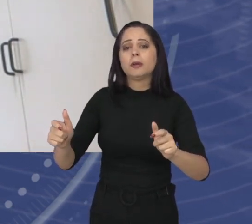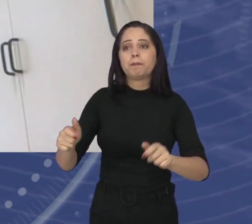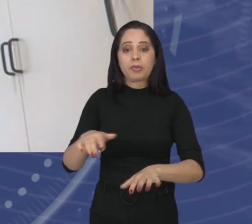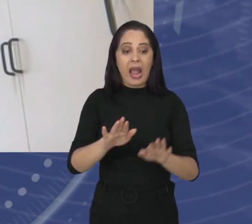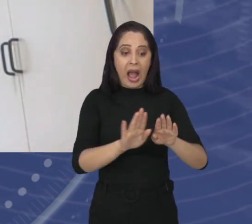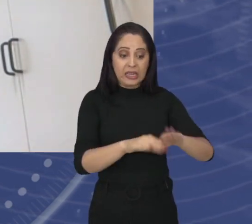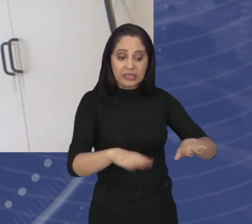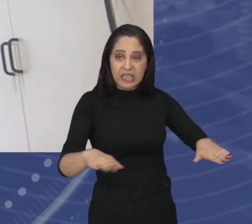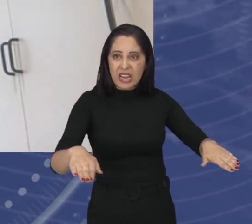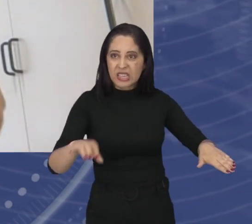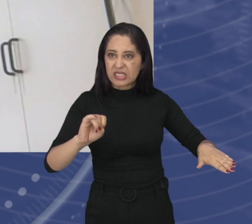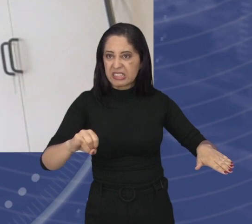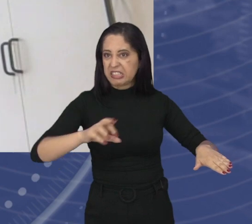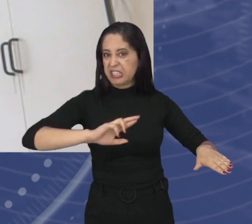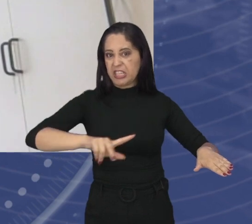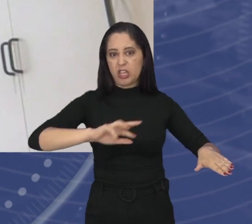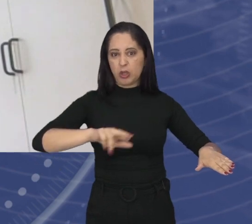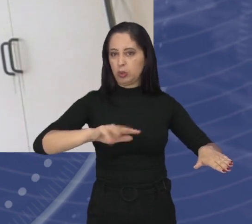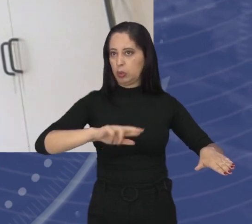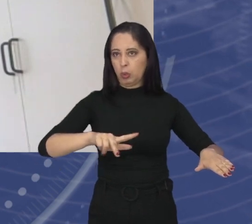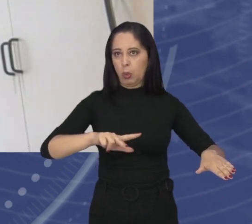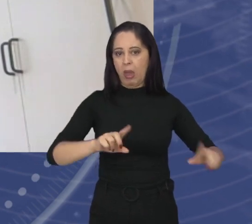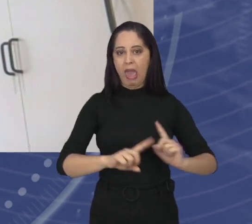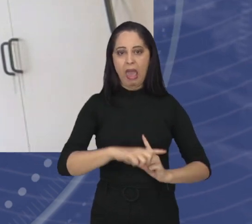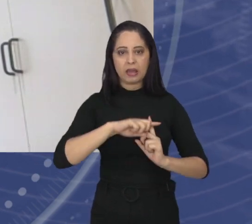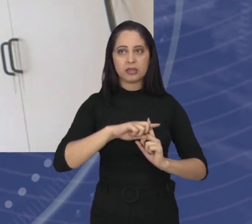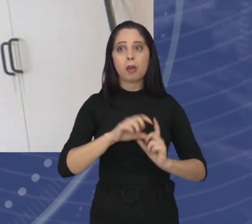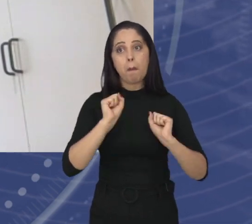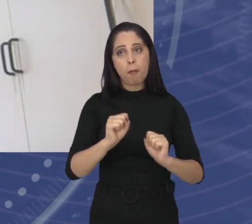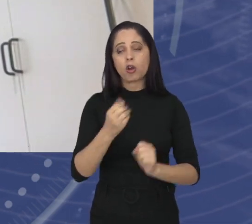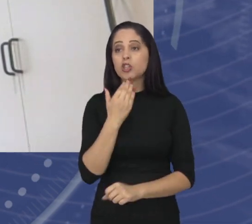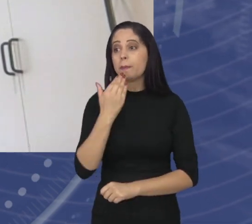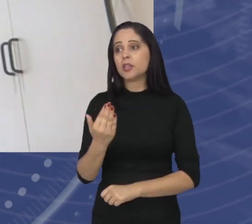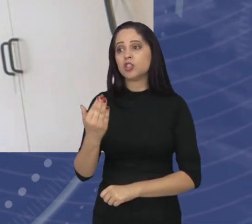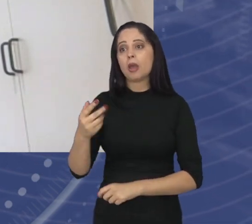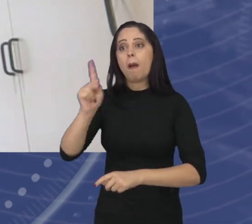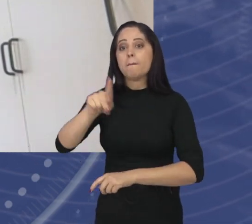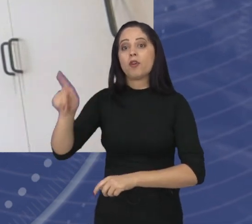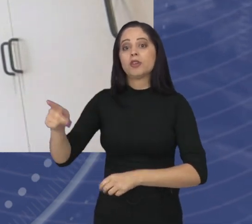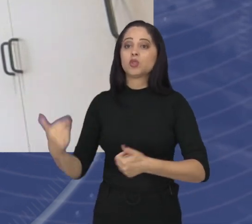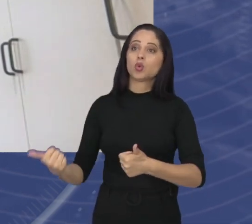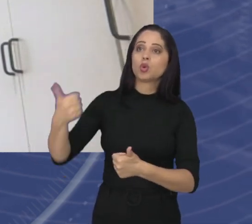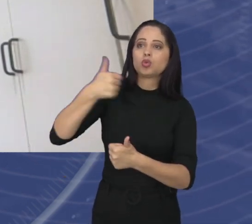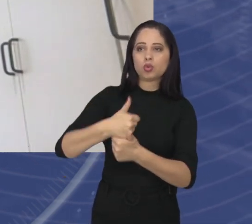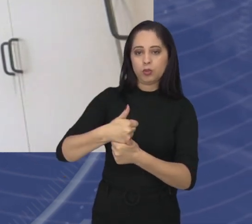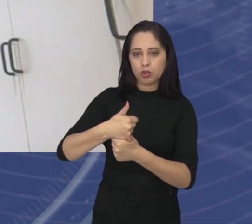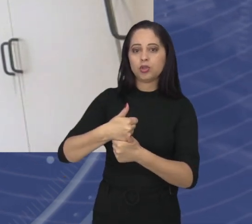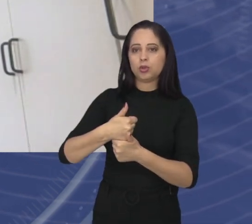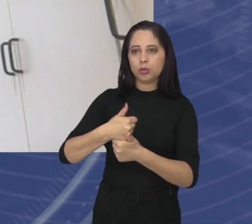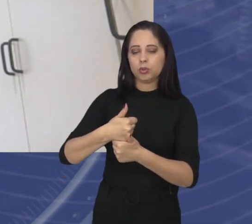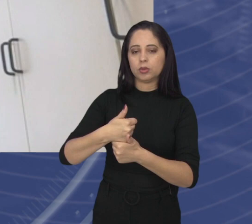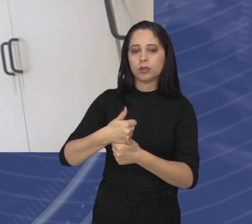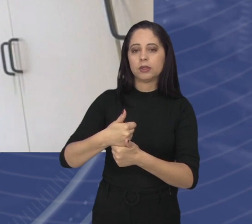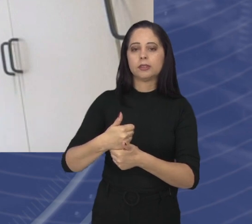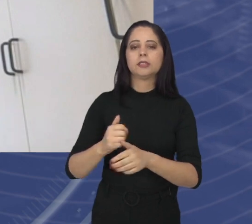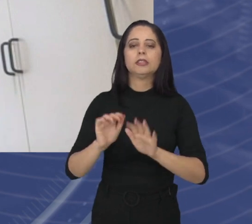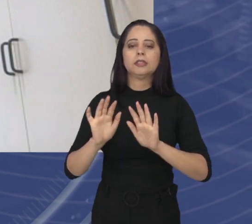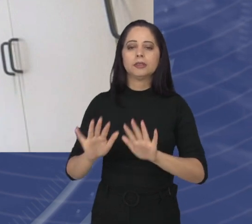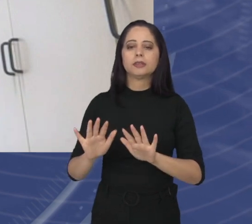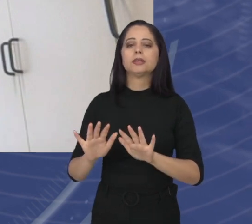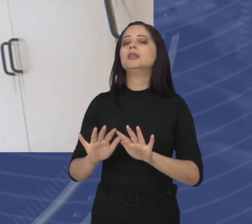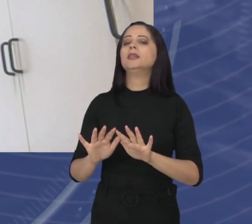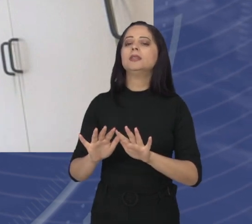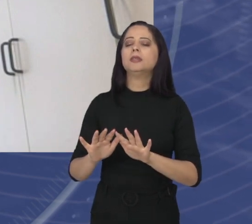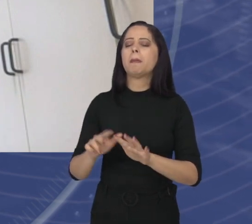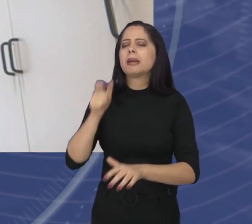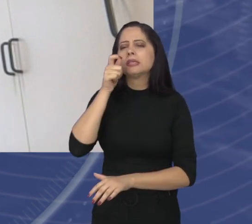criança que não era cristã poderia pedir ou uma outra professora, né, ou poderia ficar estudando outra coisa naquele momento. Então, o que